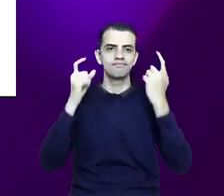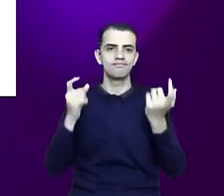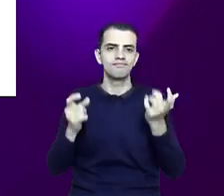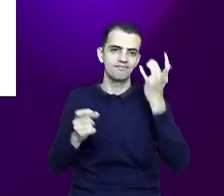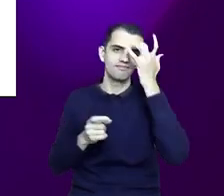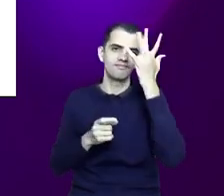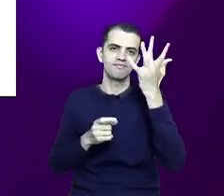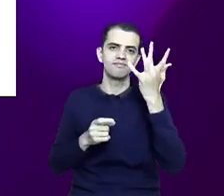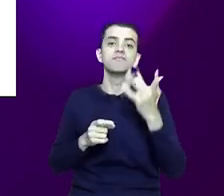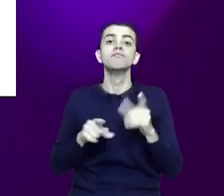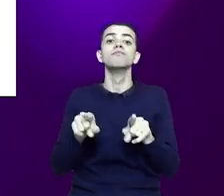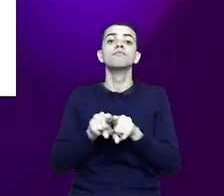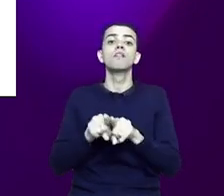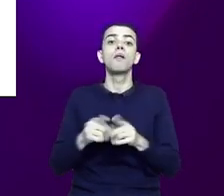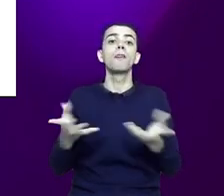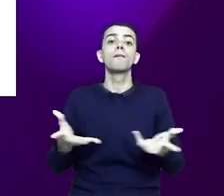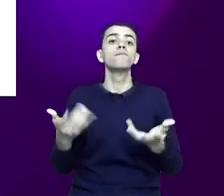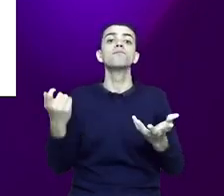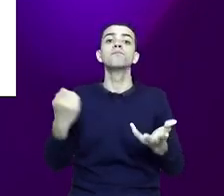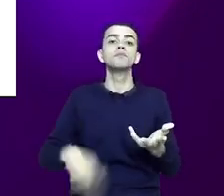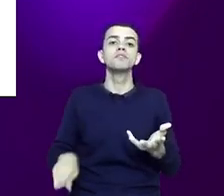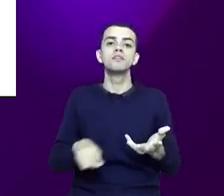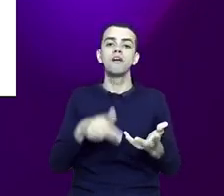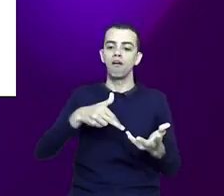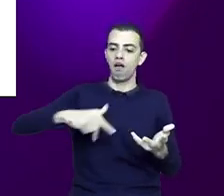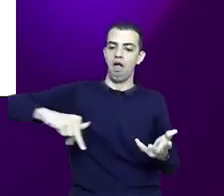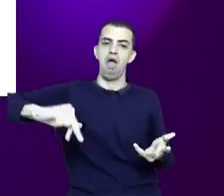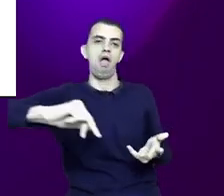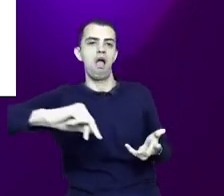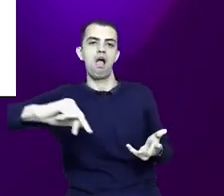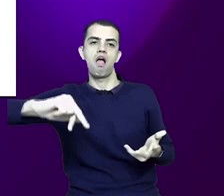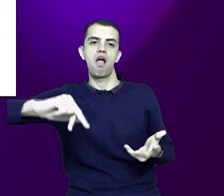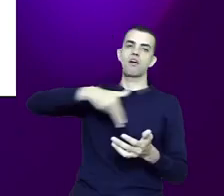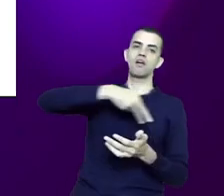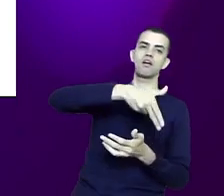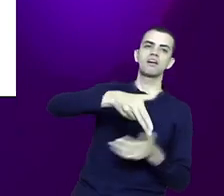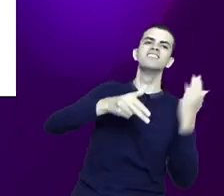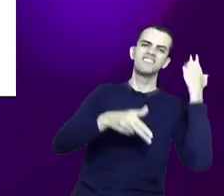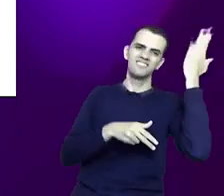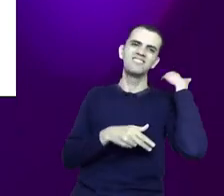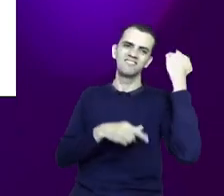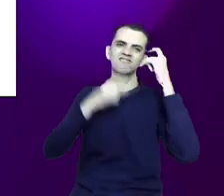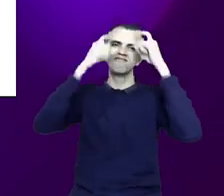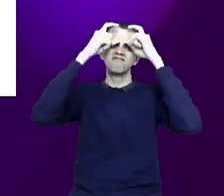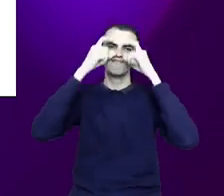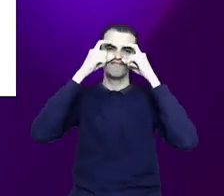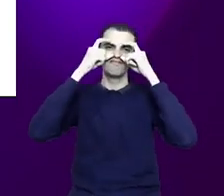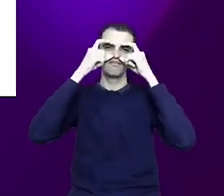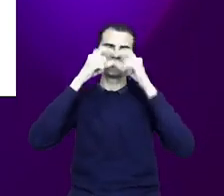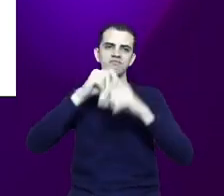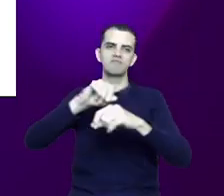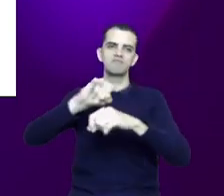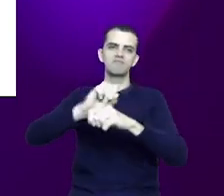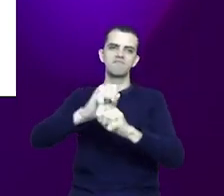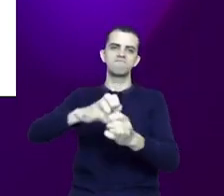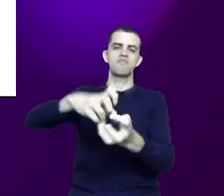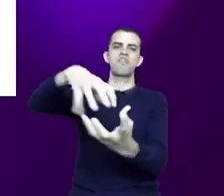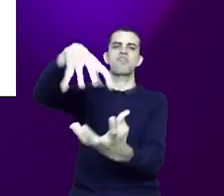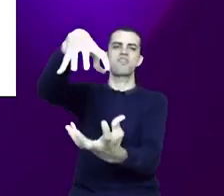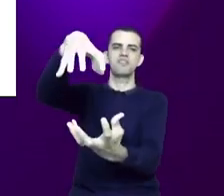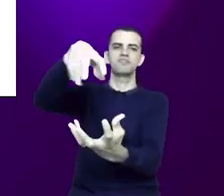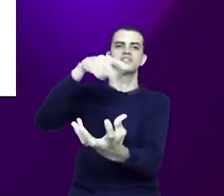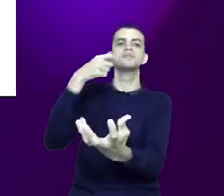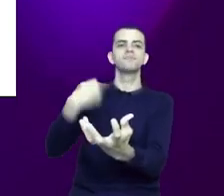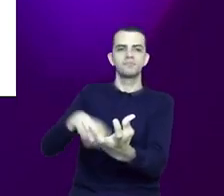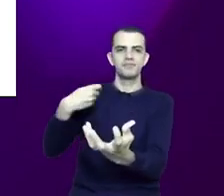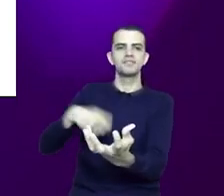não precisa sequer deambular ao redor. Nos óculos iniciais, a tecnologia que a gente utilizou para fazer as primeiras publicações, a primeira